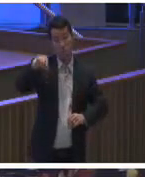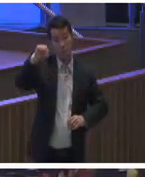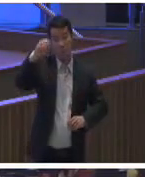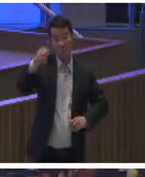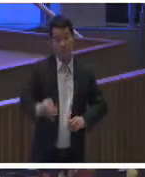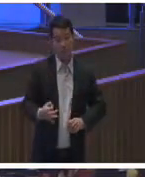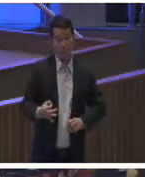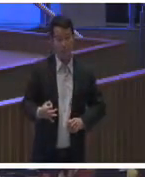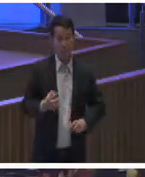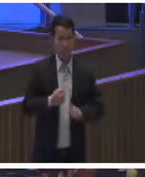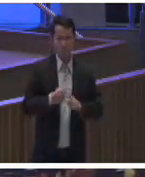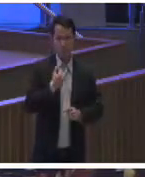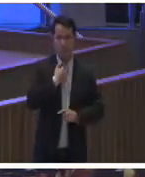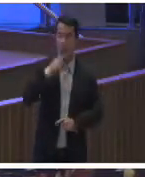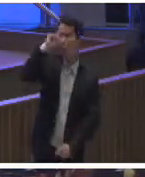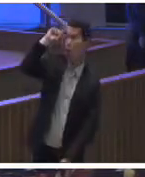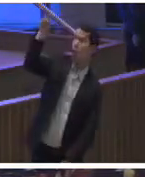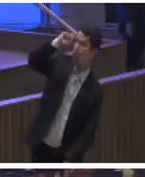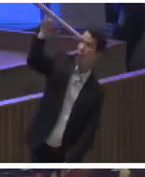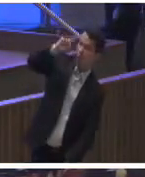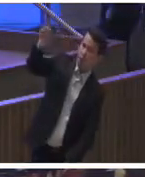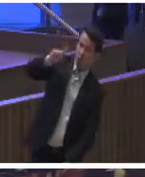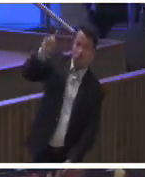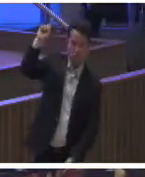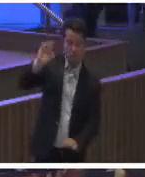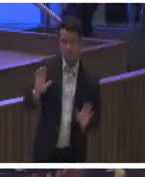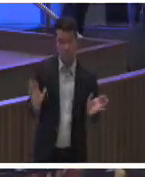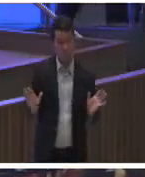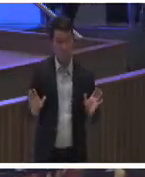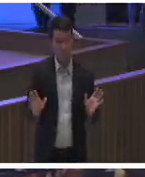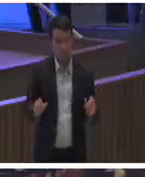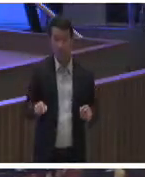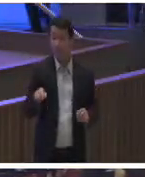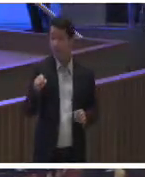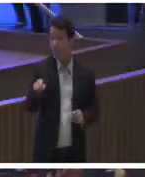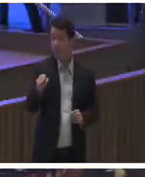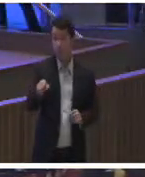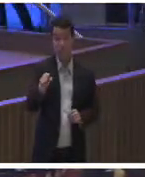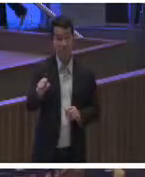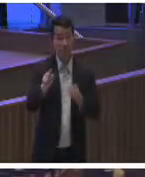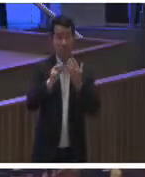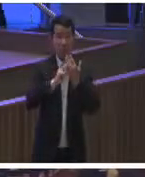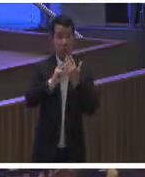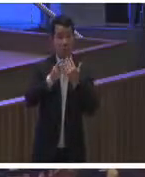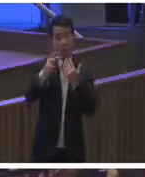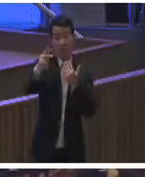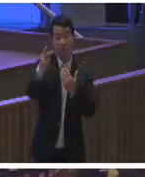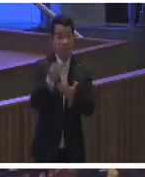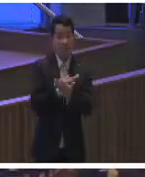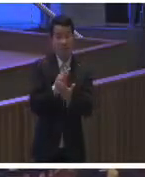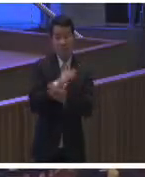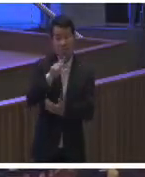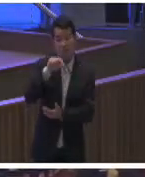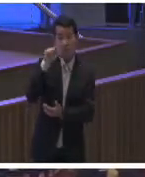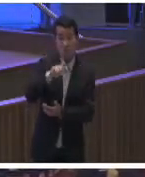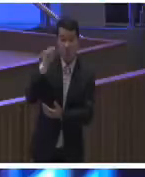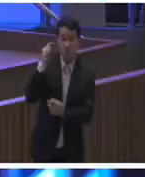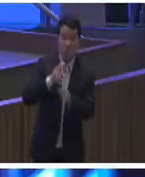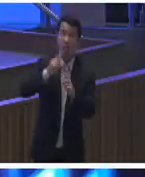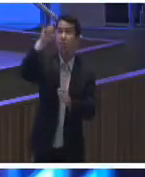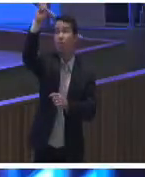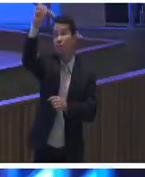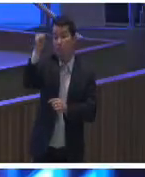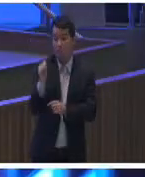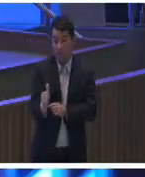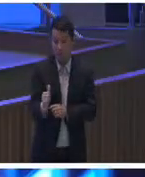besteira, porque não sou eu que tiro de você nada. Deus está dizendo para você que quando você segue o caminho que não é